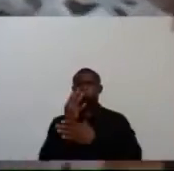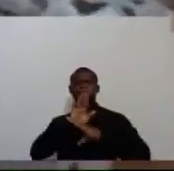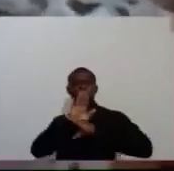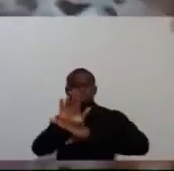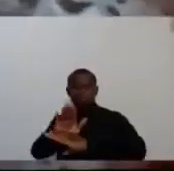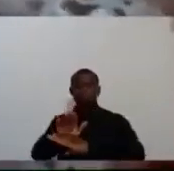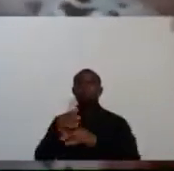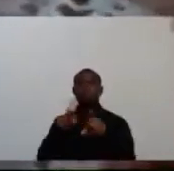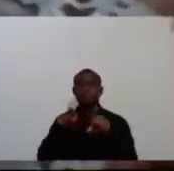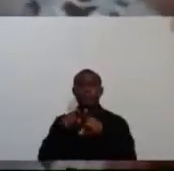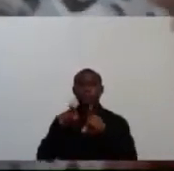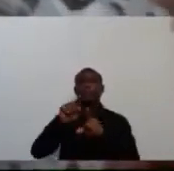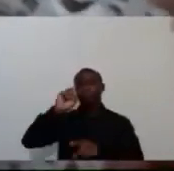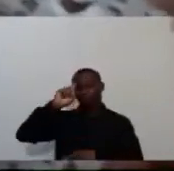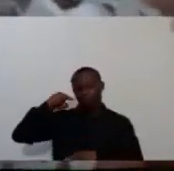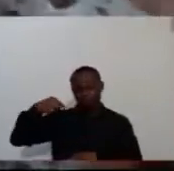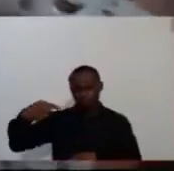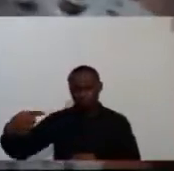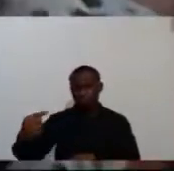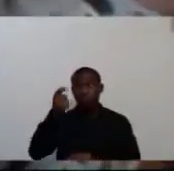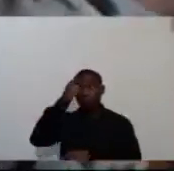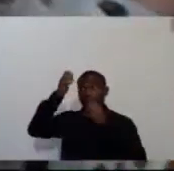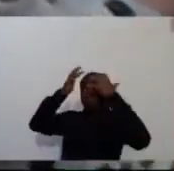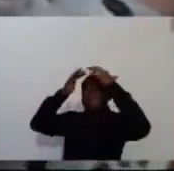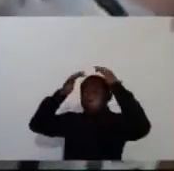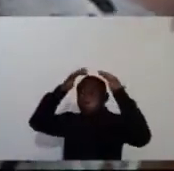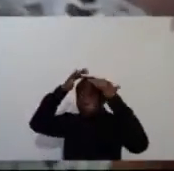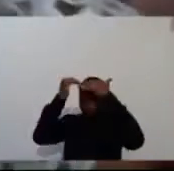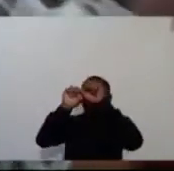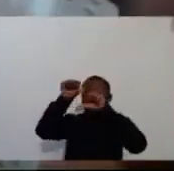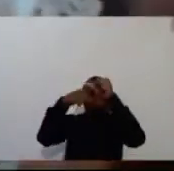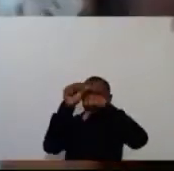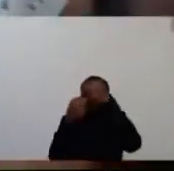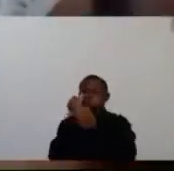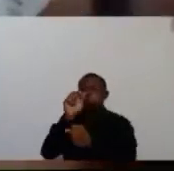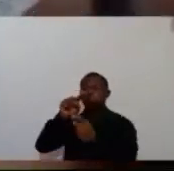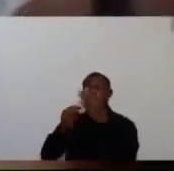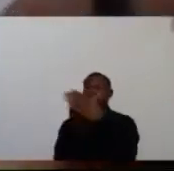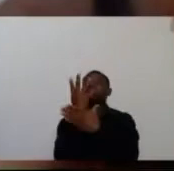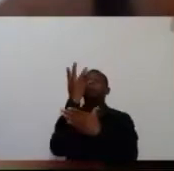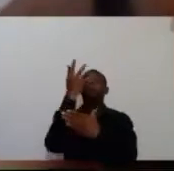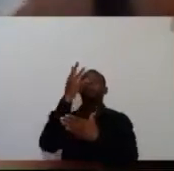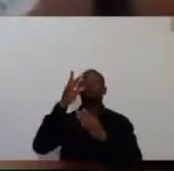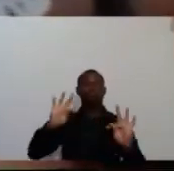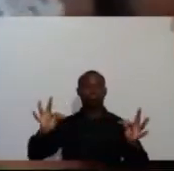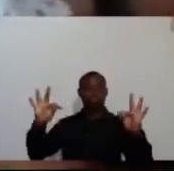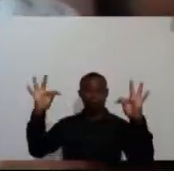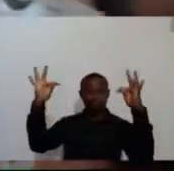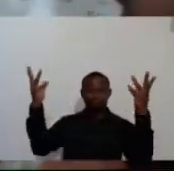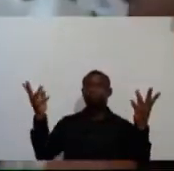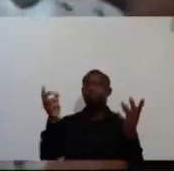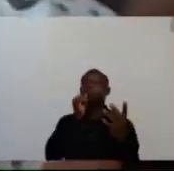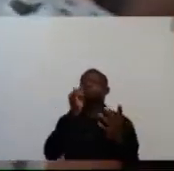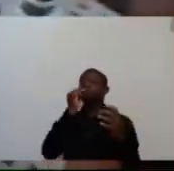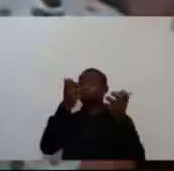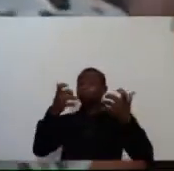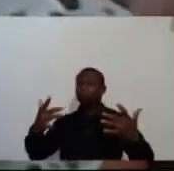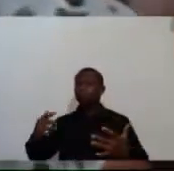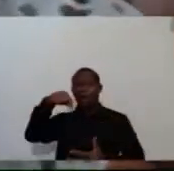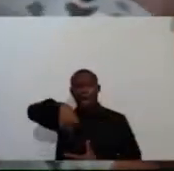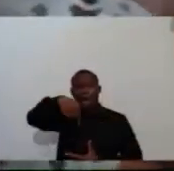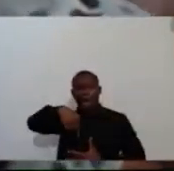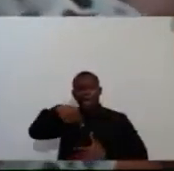precisava, o nosso cérebro transformou, é uma tecnologia. Por exemplo, a gente acha que tecnologia é só computador, televisão, internet,